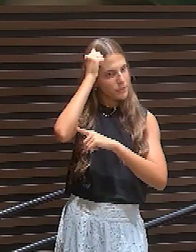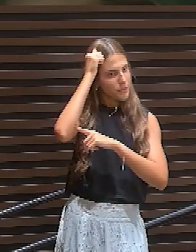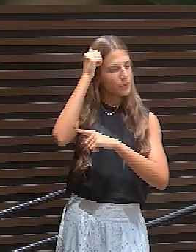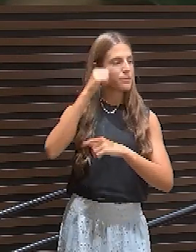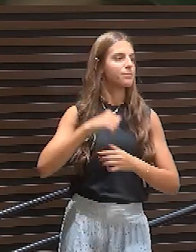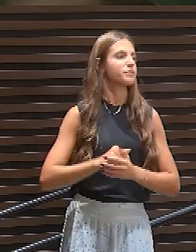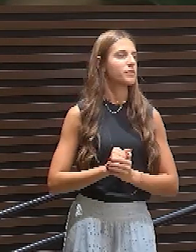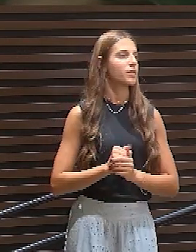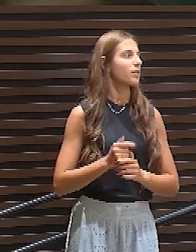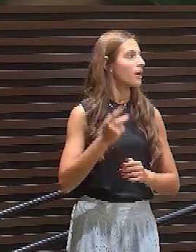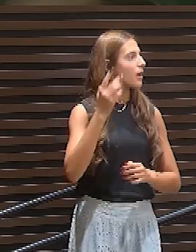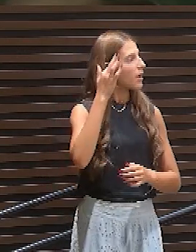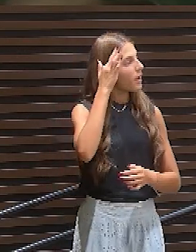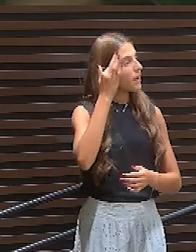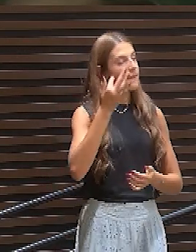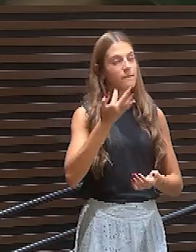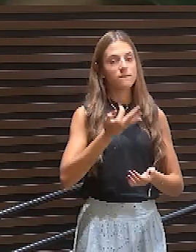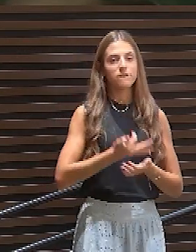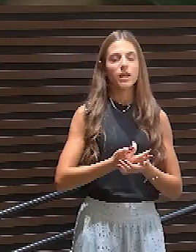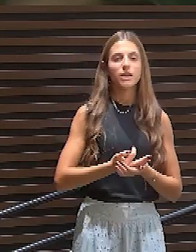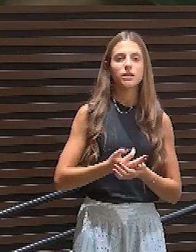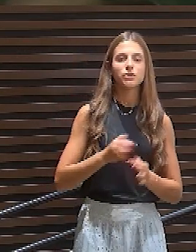A fé de Noé